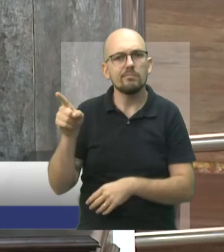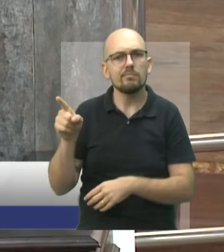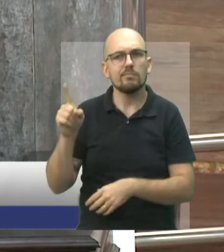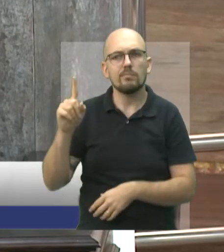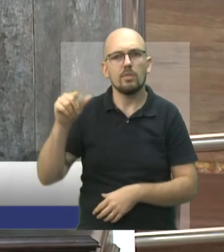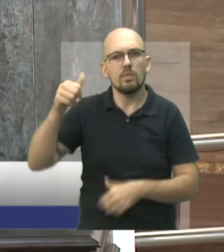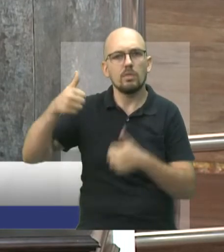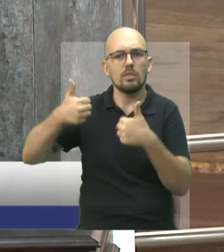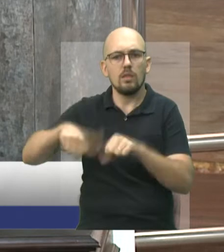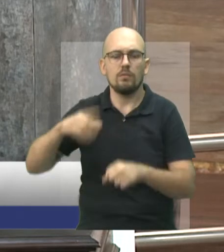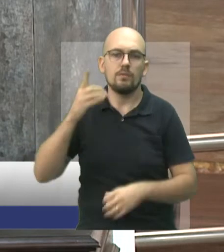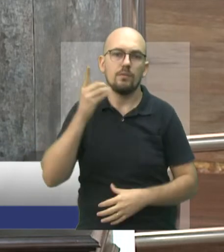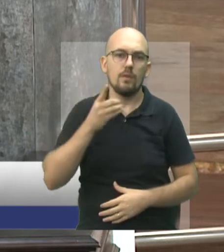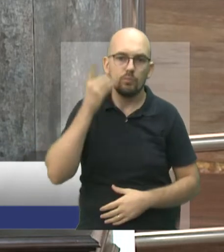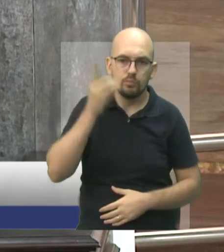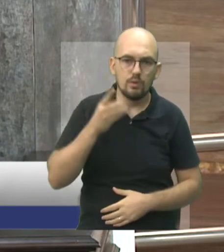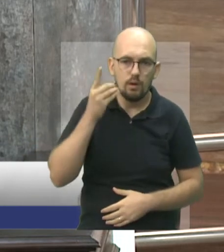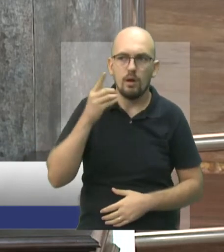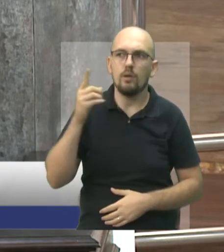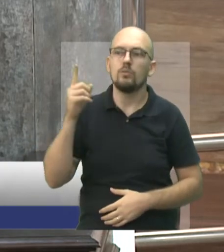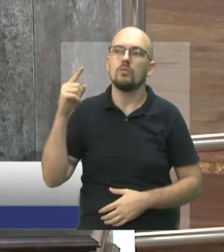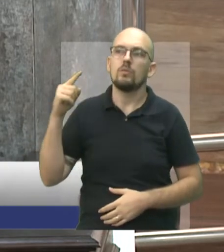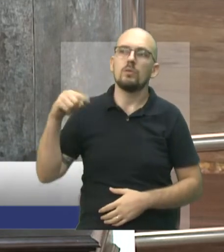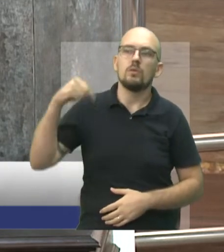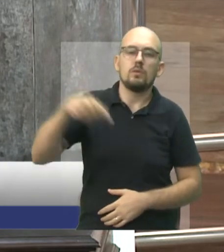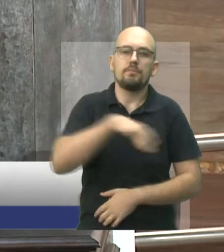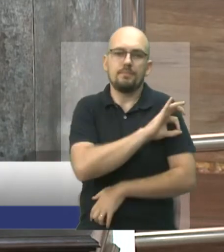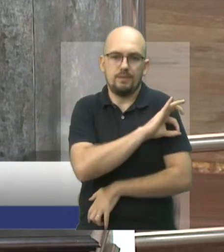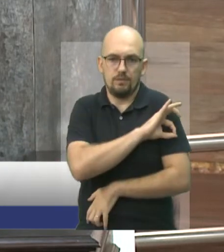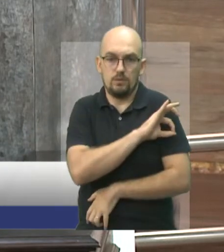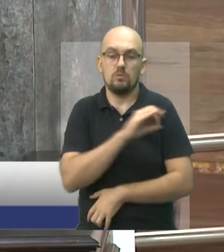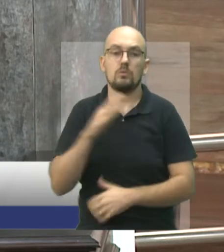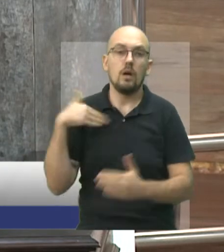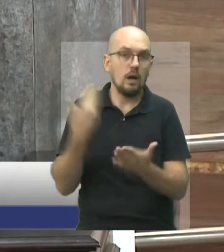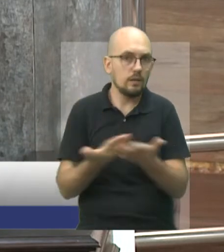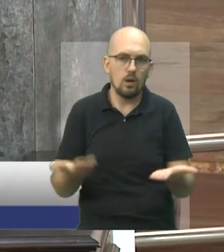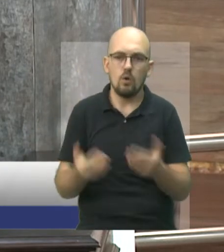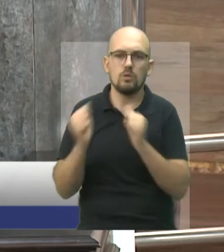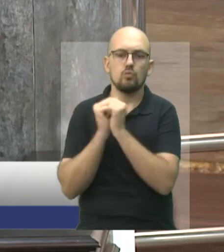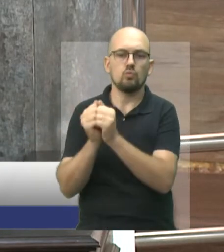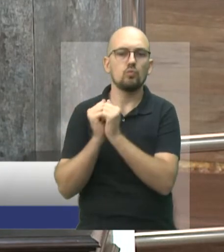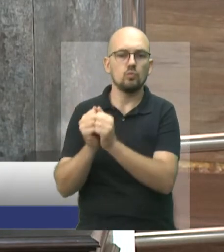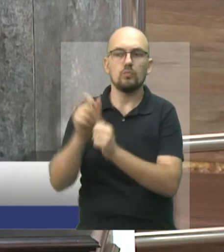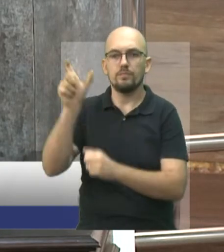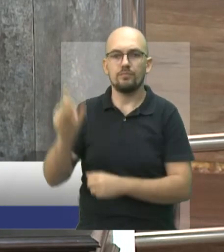deputado, depois para prefeito na outra vez, e até agora estou junto com ele.